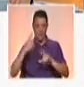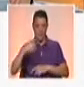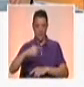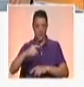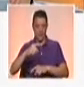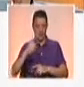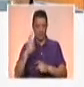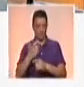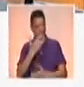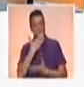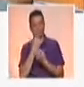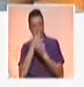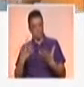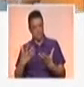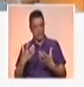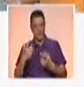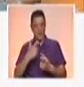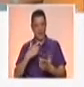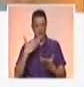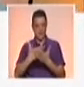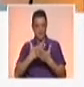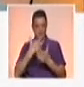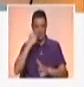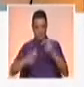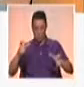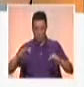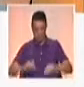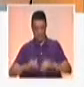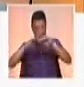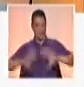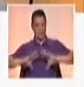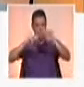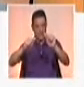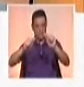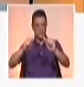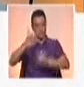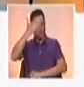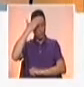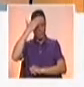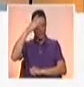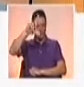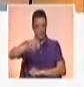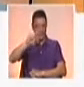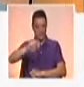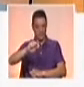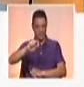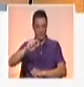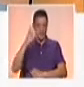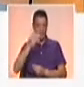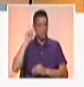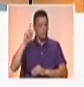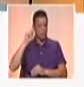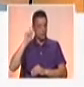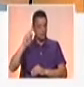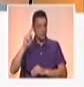a grande gratificação, é ver os alunos a crescer e evoluírem, pronto, a desenvolverem determinadas competências que é importante, não é?